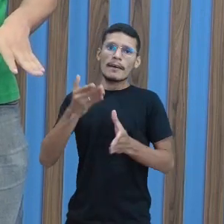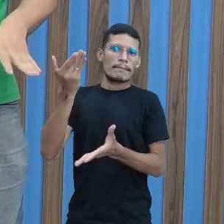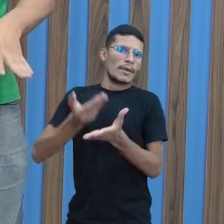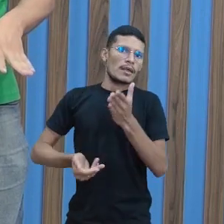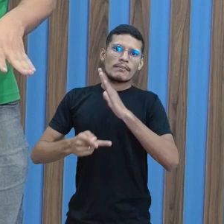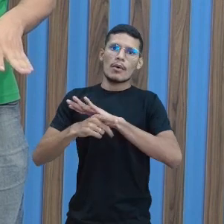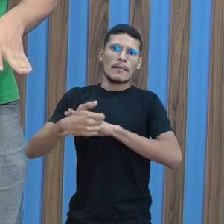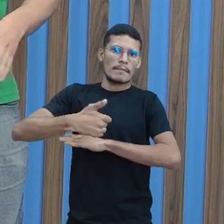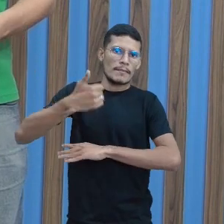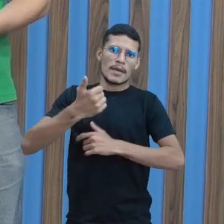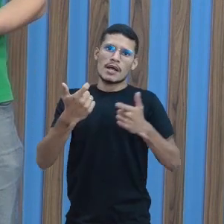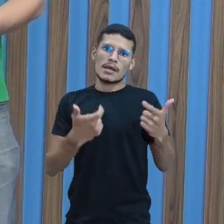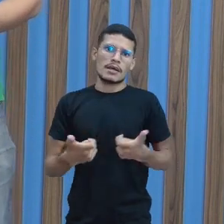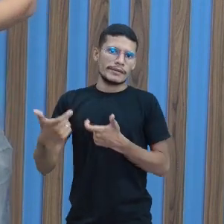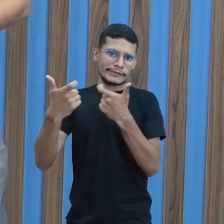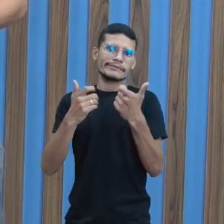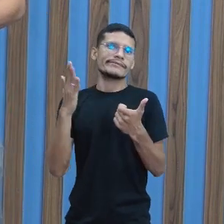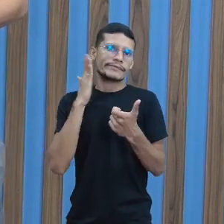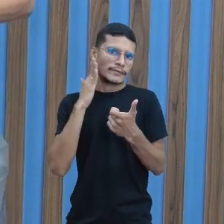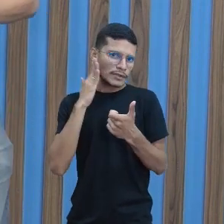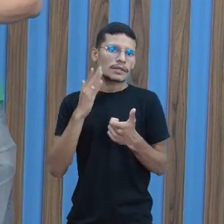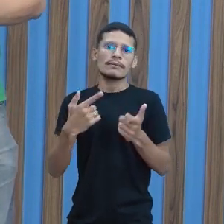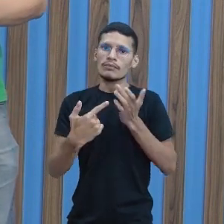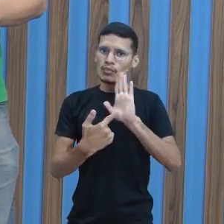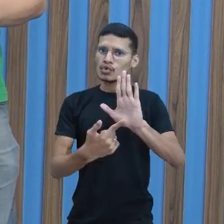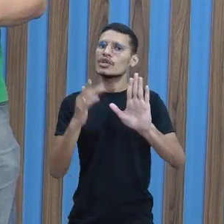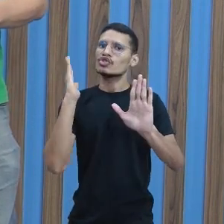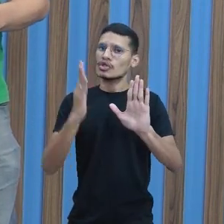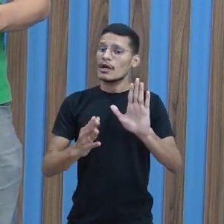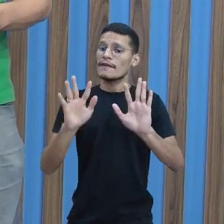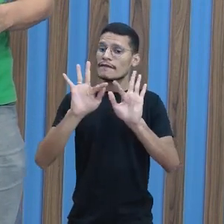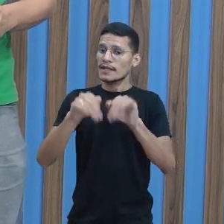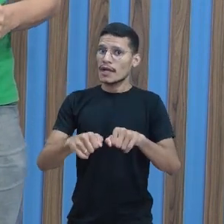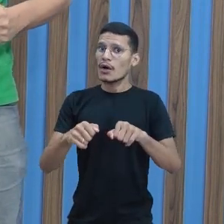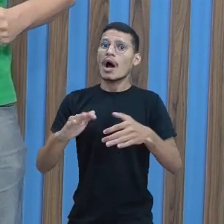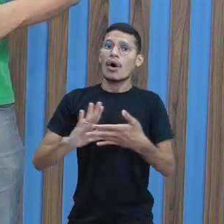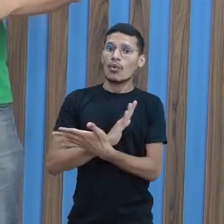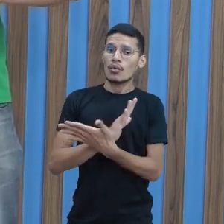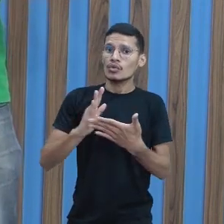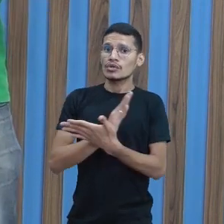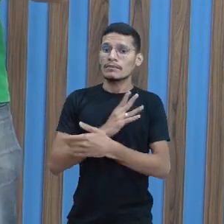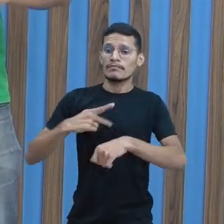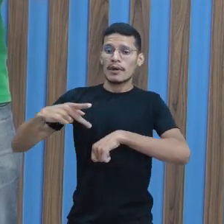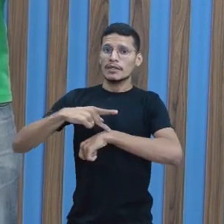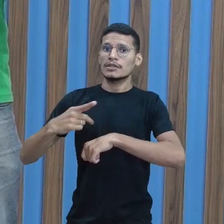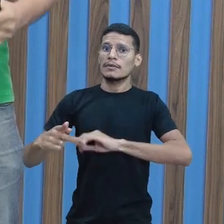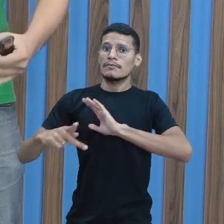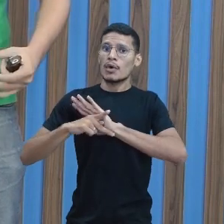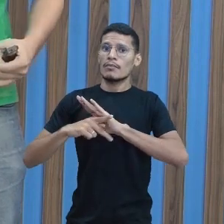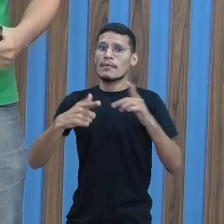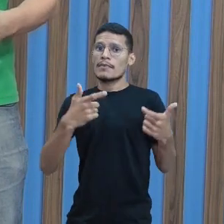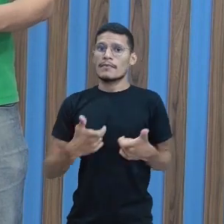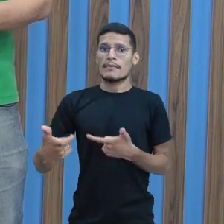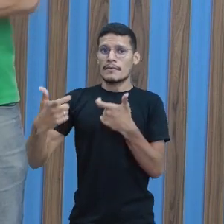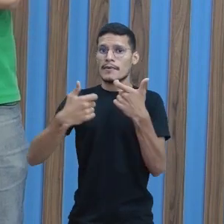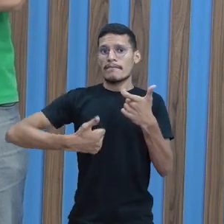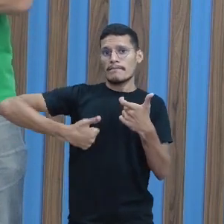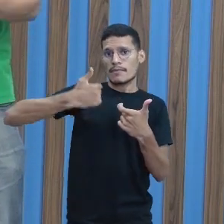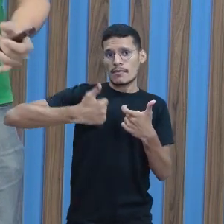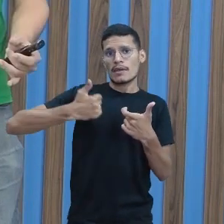Primeira Guerra Mundial. E como eu já mostrei para vocês, ao final da Primeira Guerra Mundial, os países que, né, alguns impérios que participaram, né, que é o caso